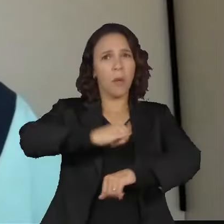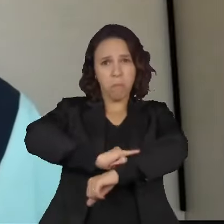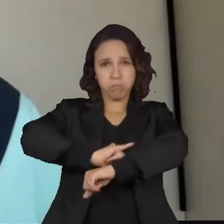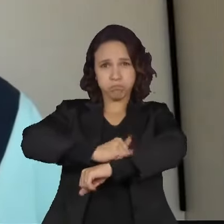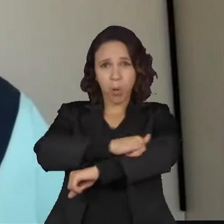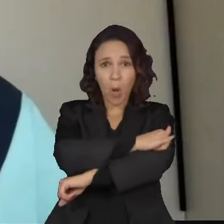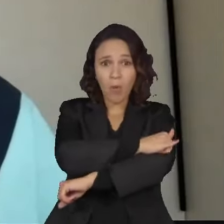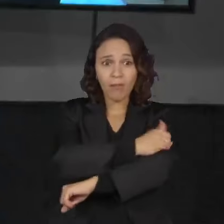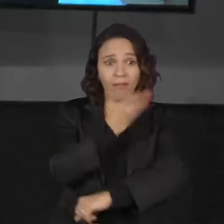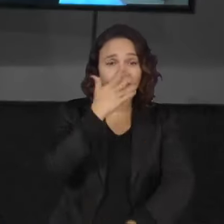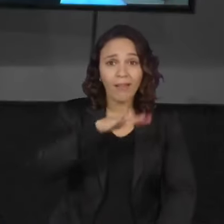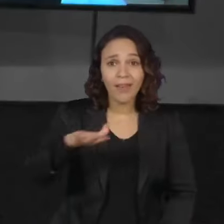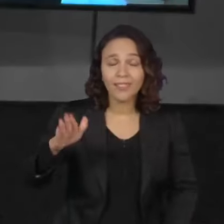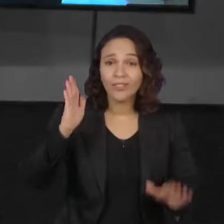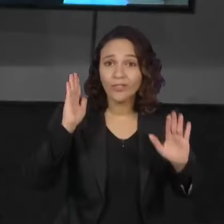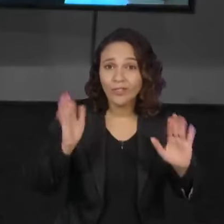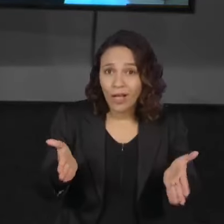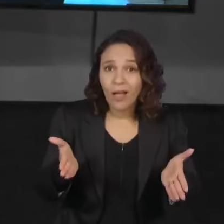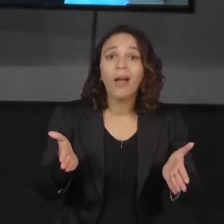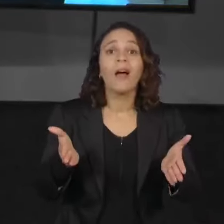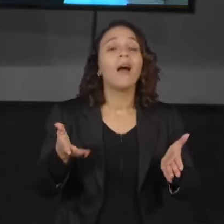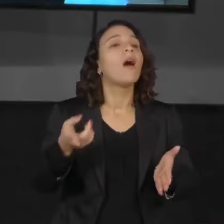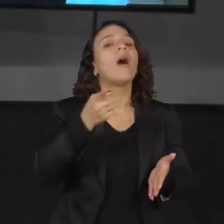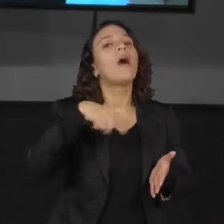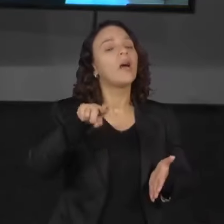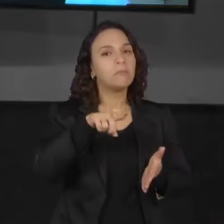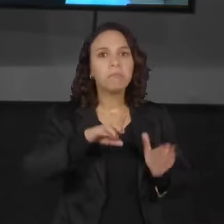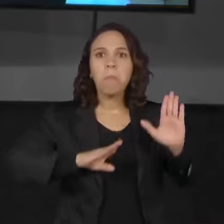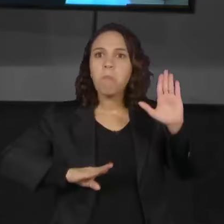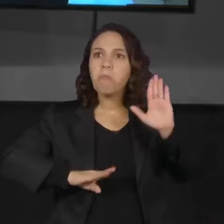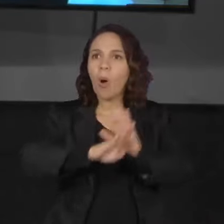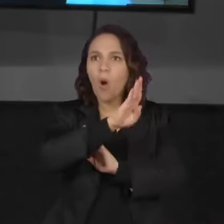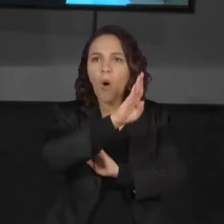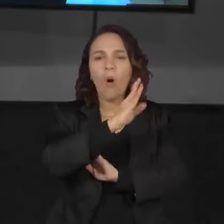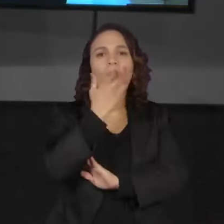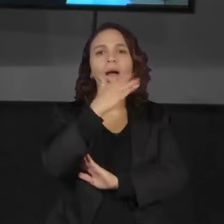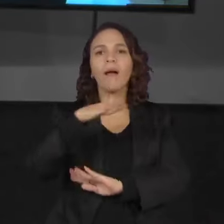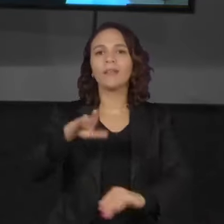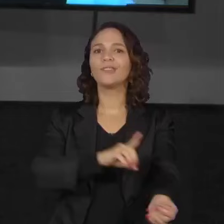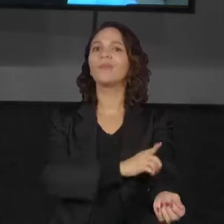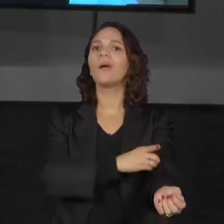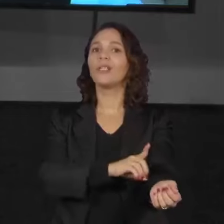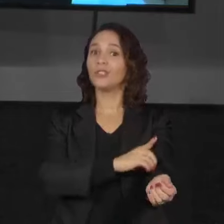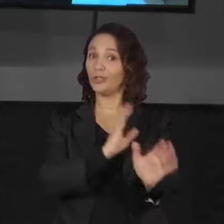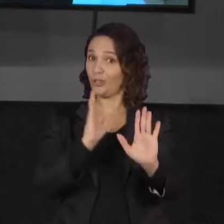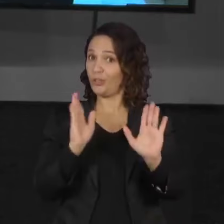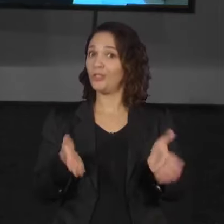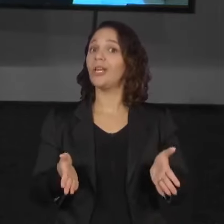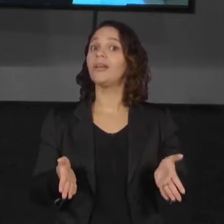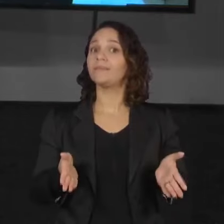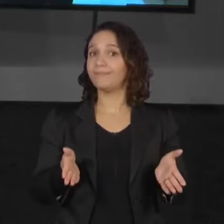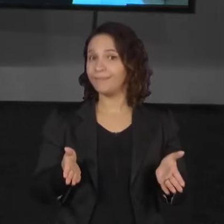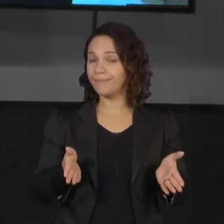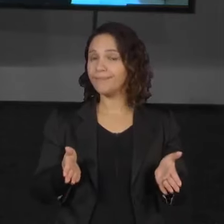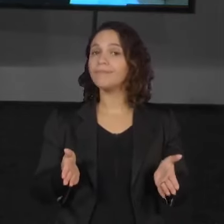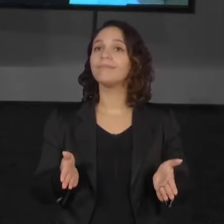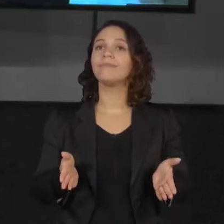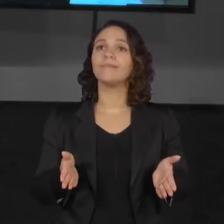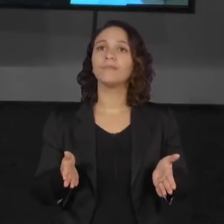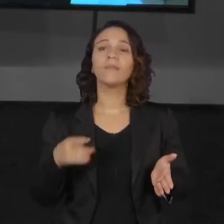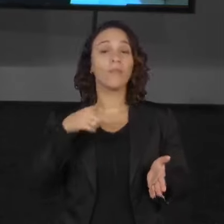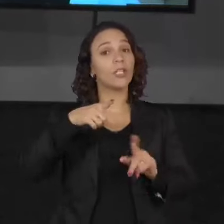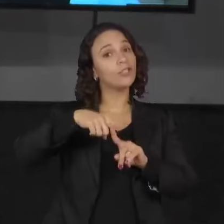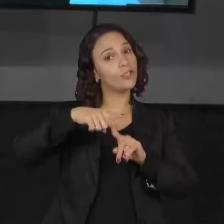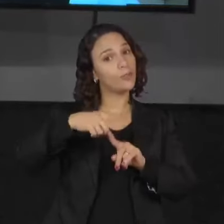na infância, já a gente tem um aumento importante de crianças com diabetes